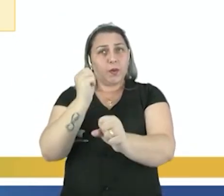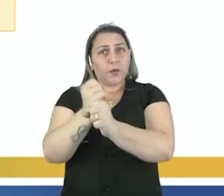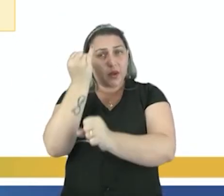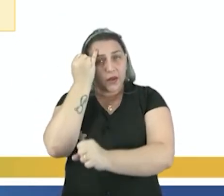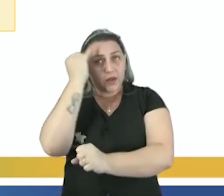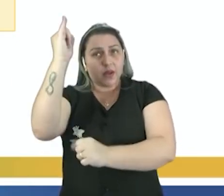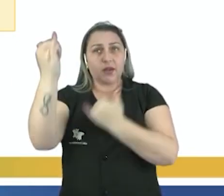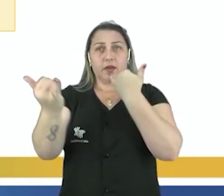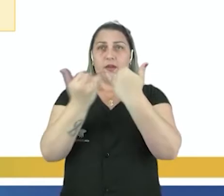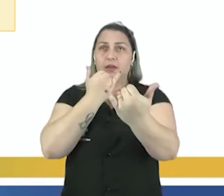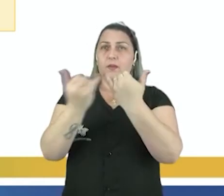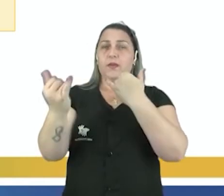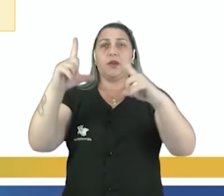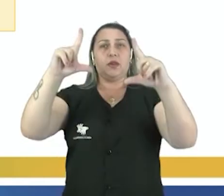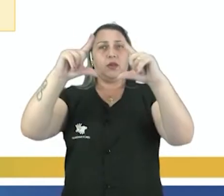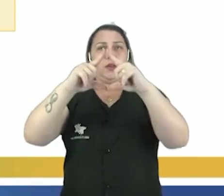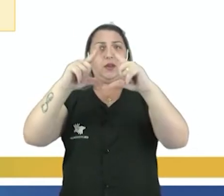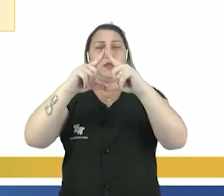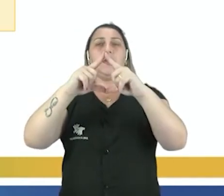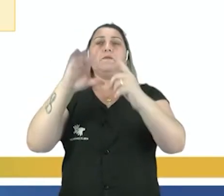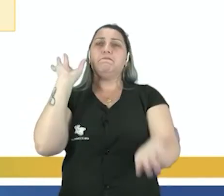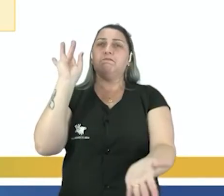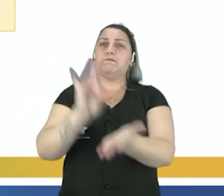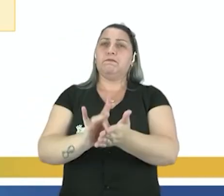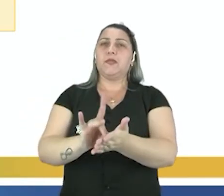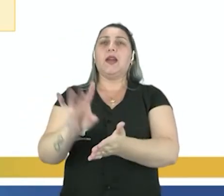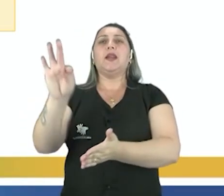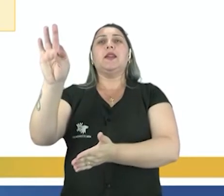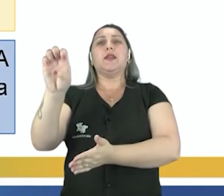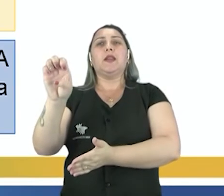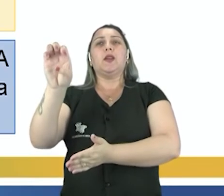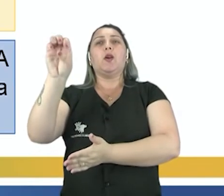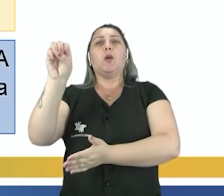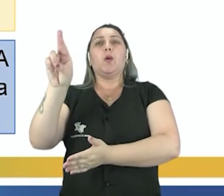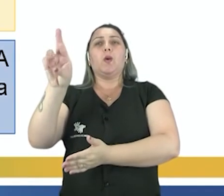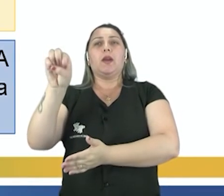de semelhança de triângulos, que é originada, né, do teorema de Tales.